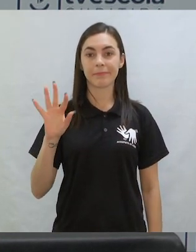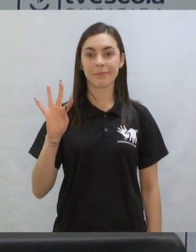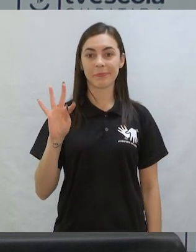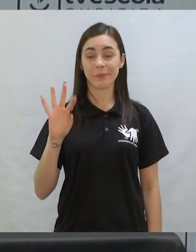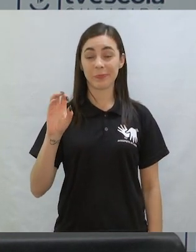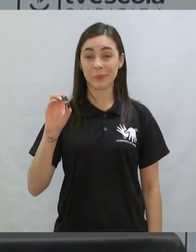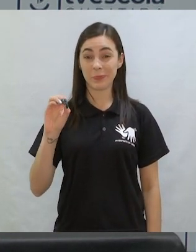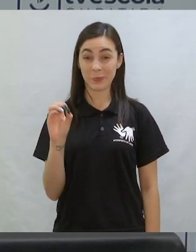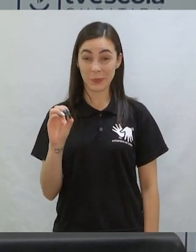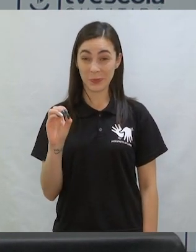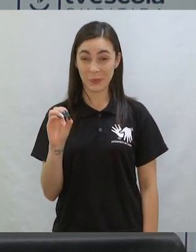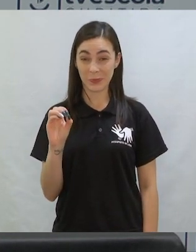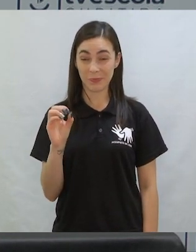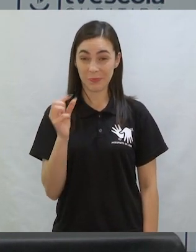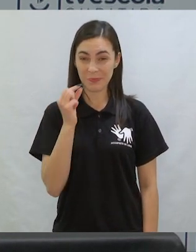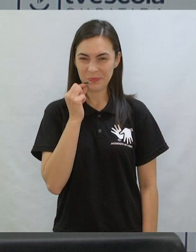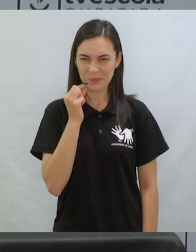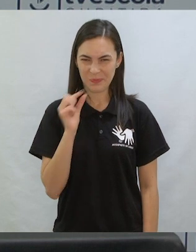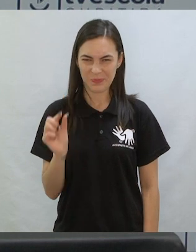Rato.